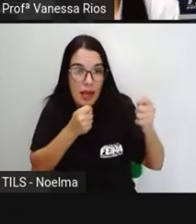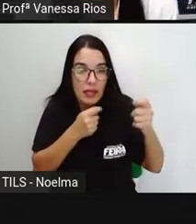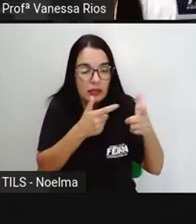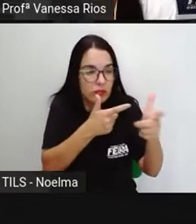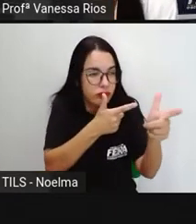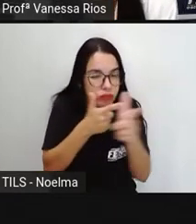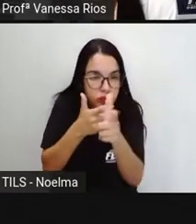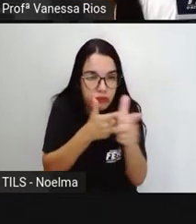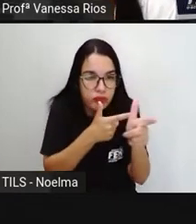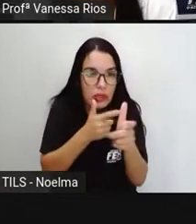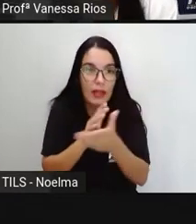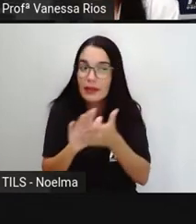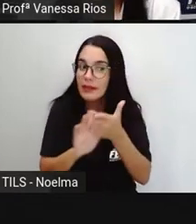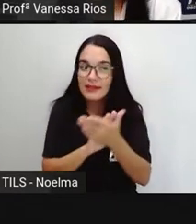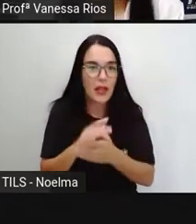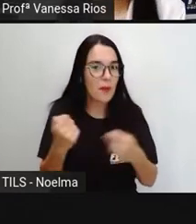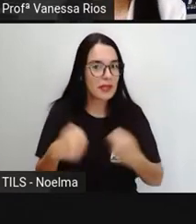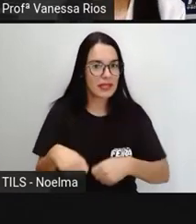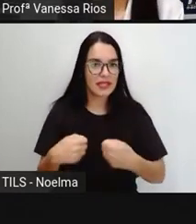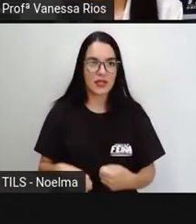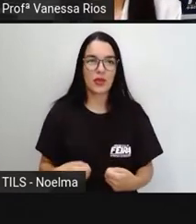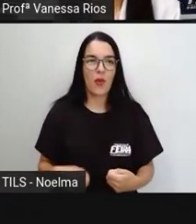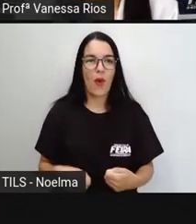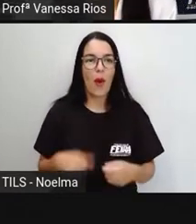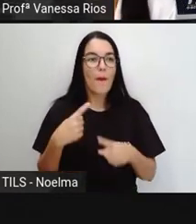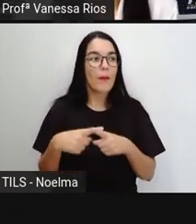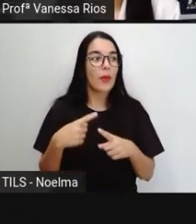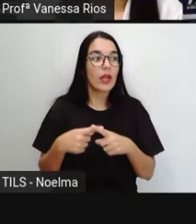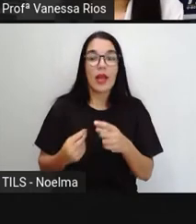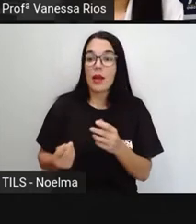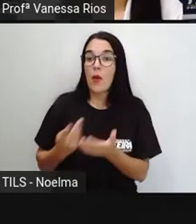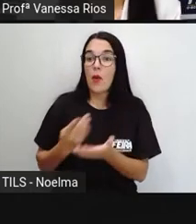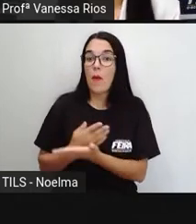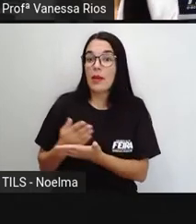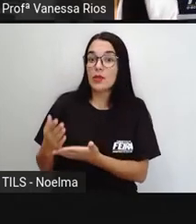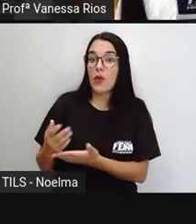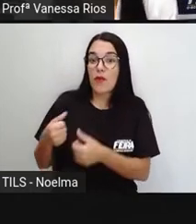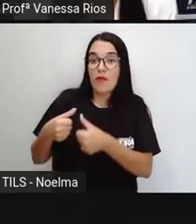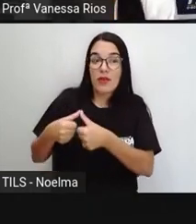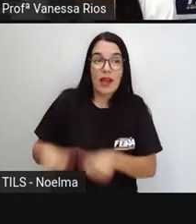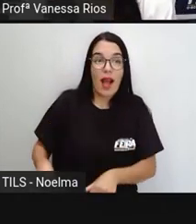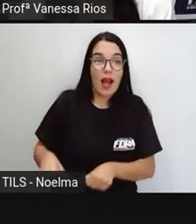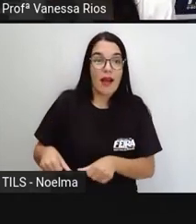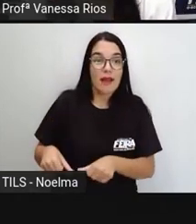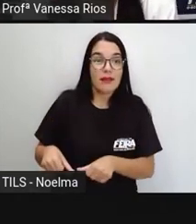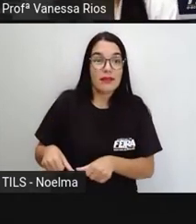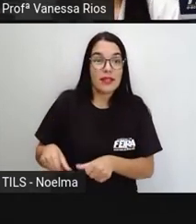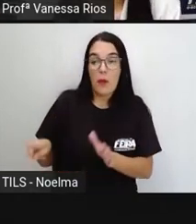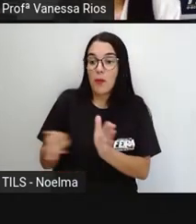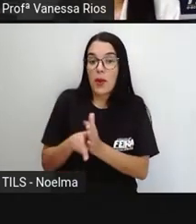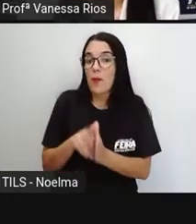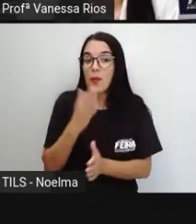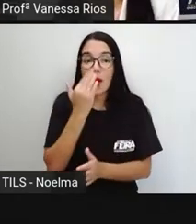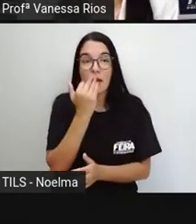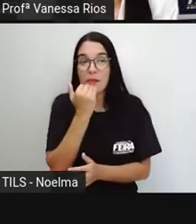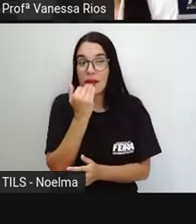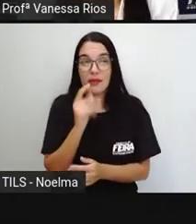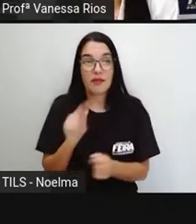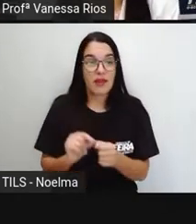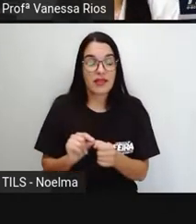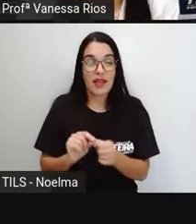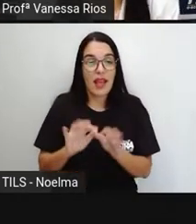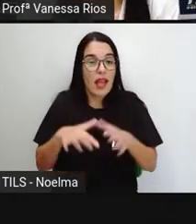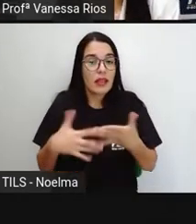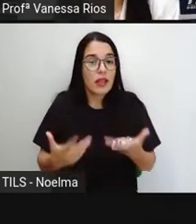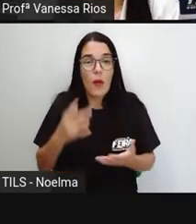conseguir produzir seu próprio alimento. Se perde a necessidade de mudar de um lugar para outro e passam a